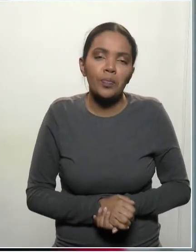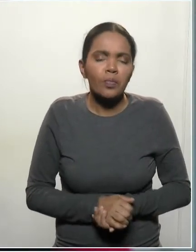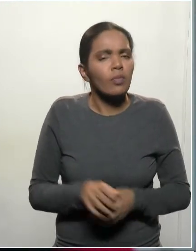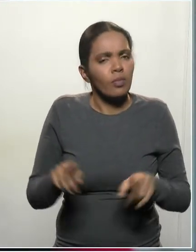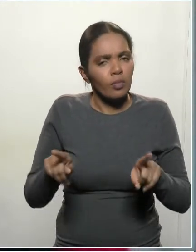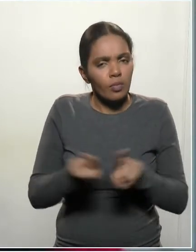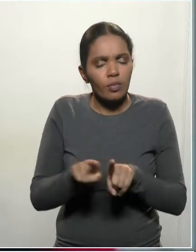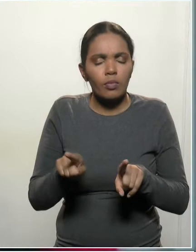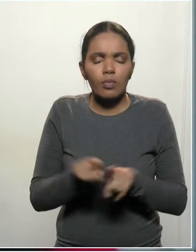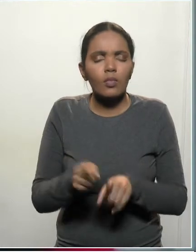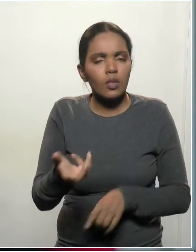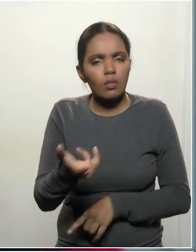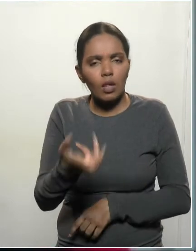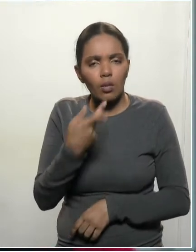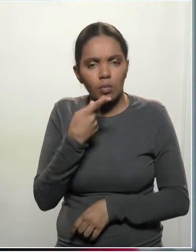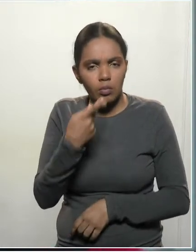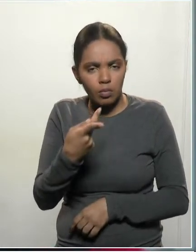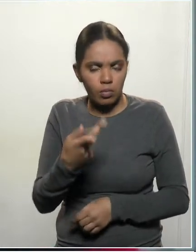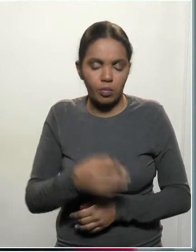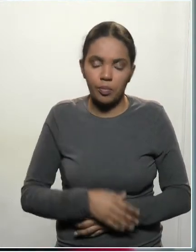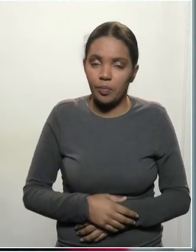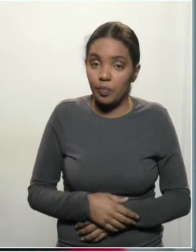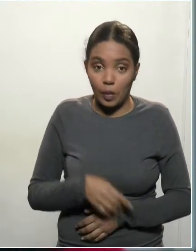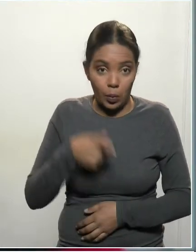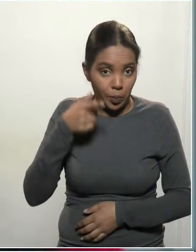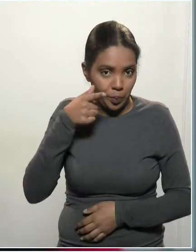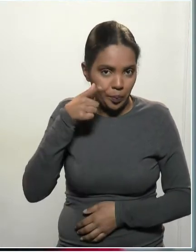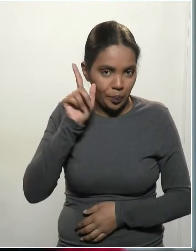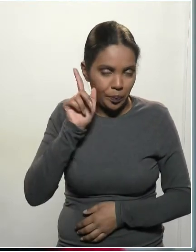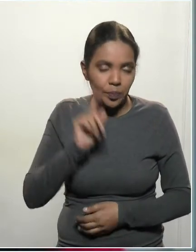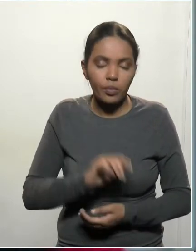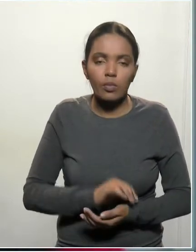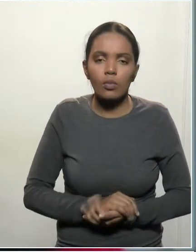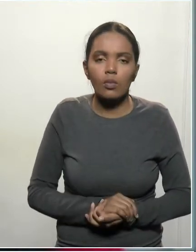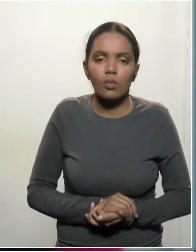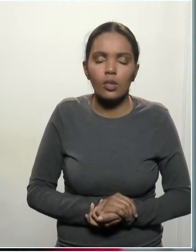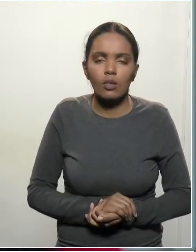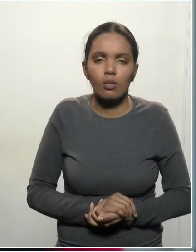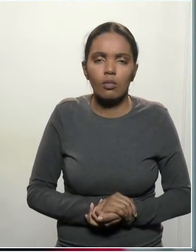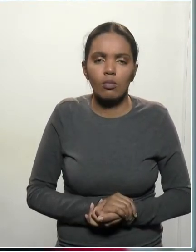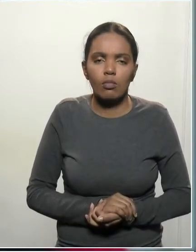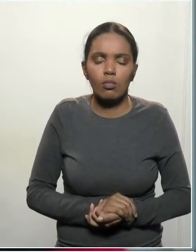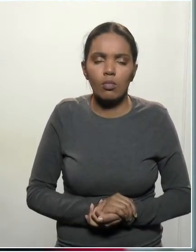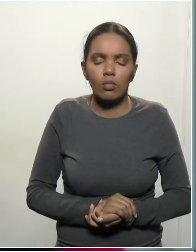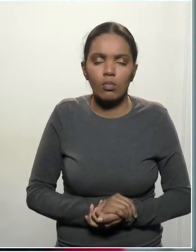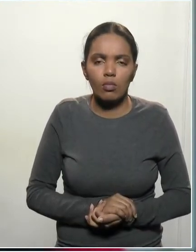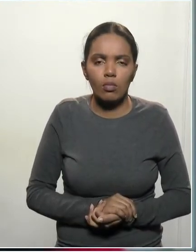também dizer que ontem me somar, senhor presidente,